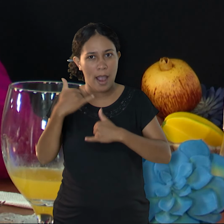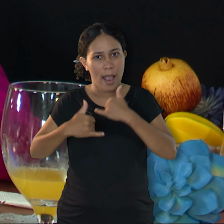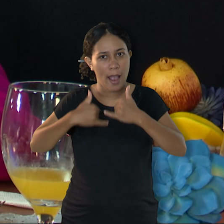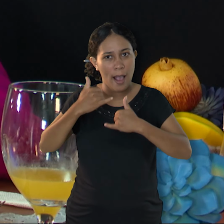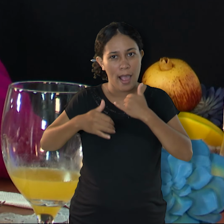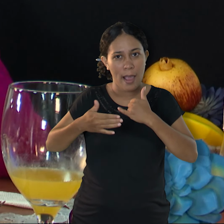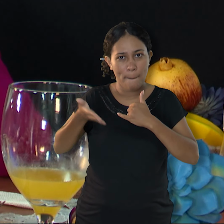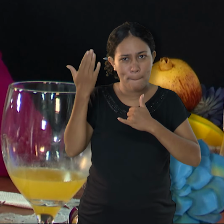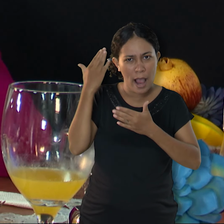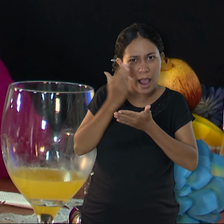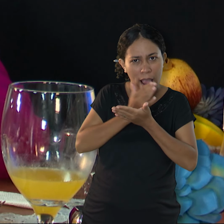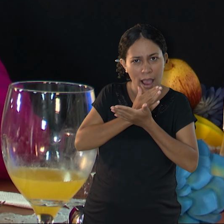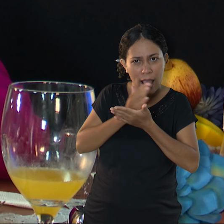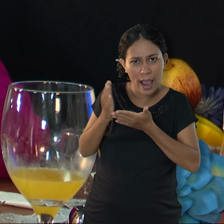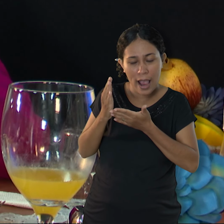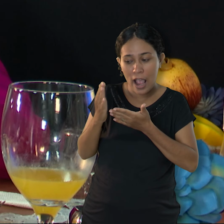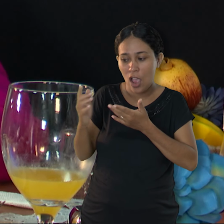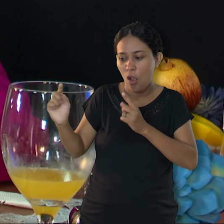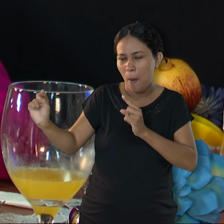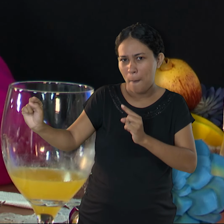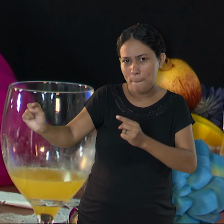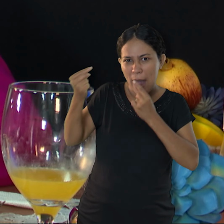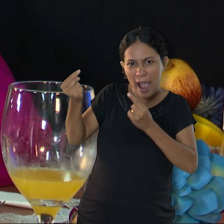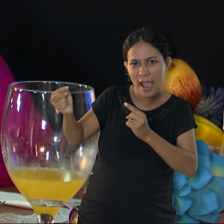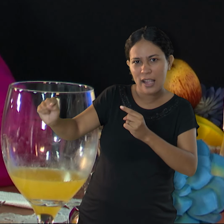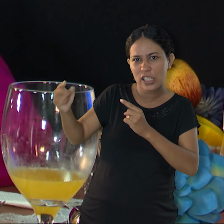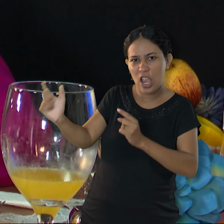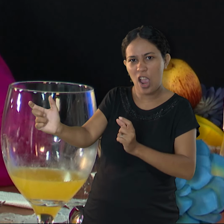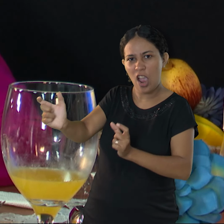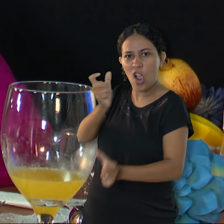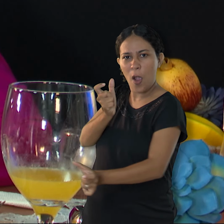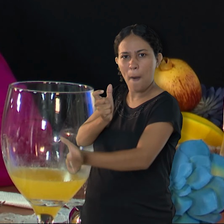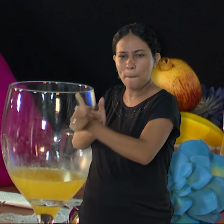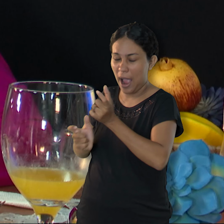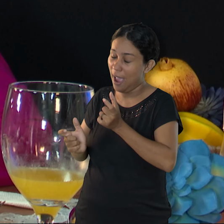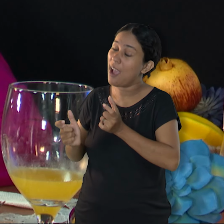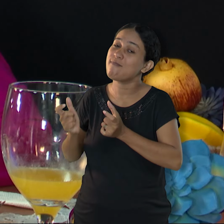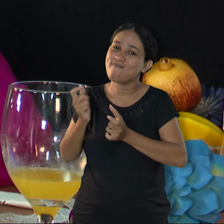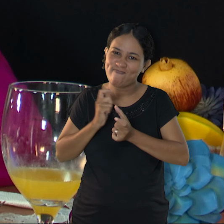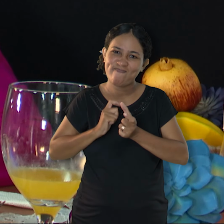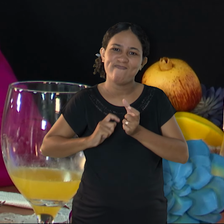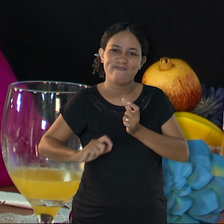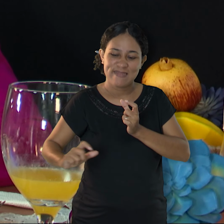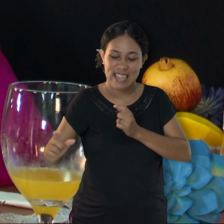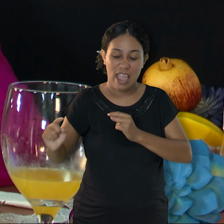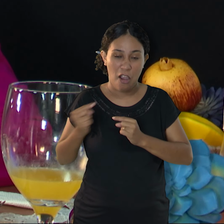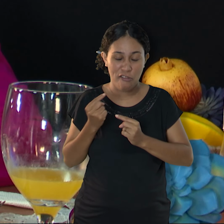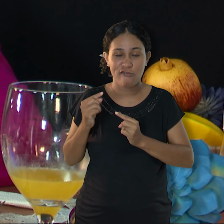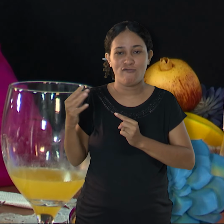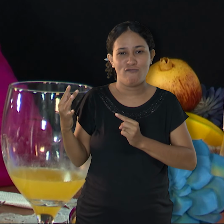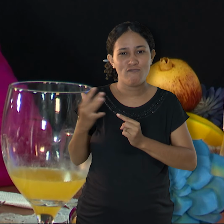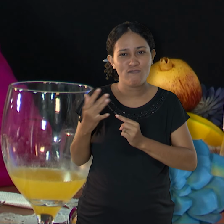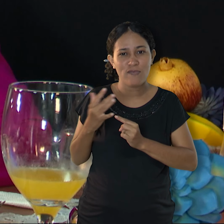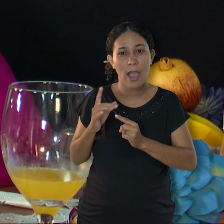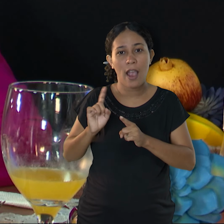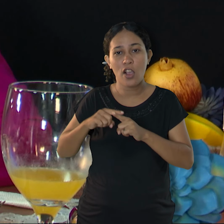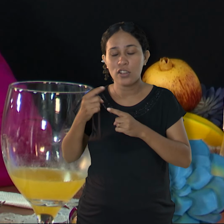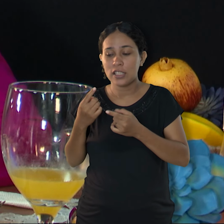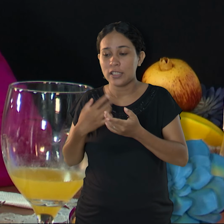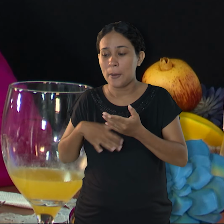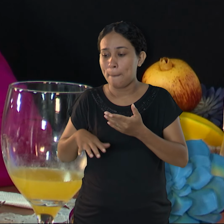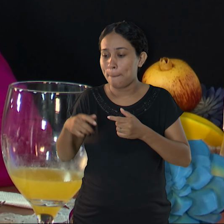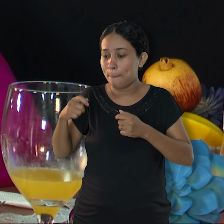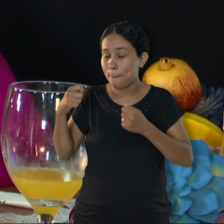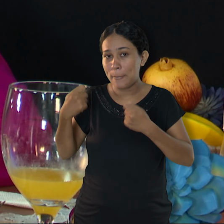todas as críticas, todos os xingamentos, as coisas, elas machucam muito. Com certeza. E você tem que criar uma casca, às vezes,